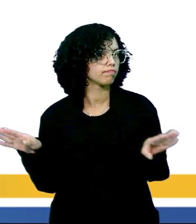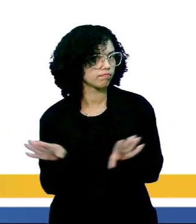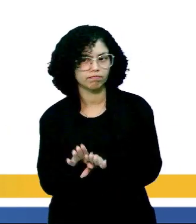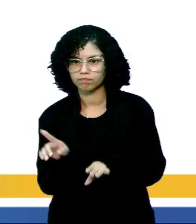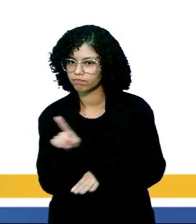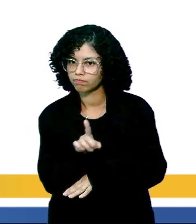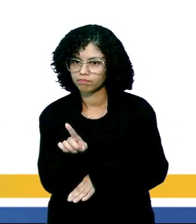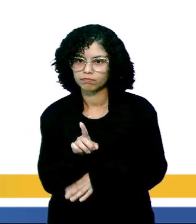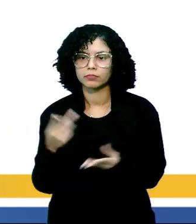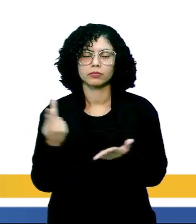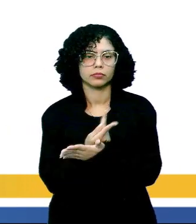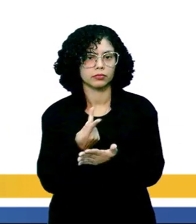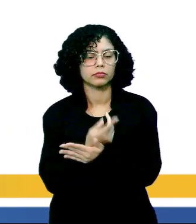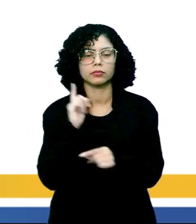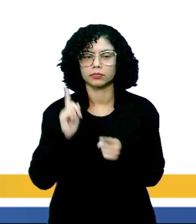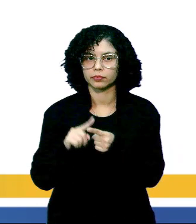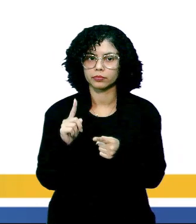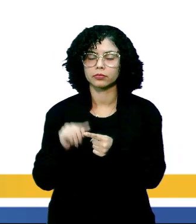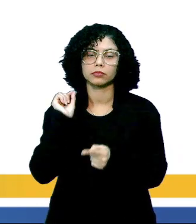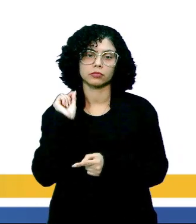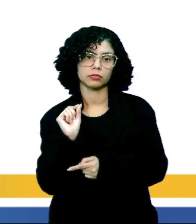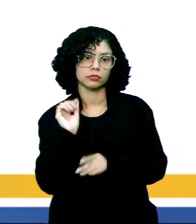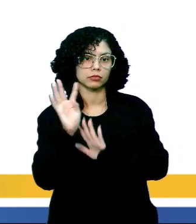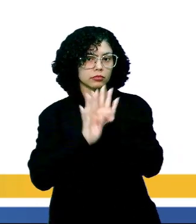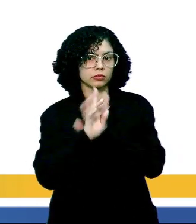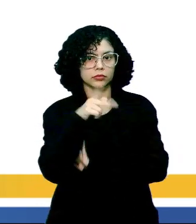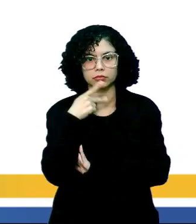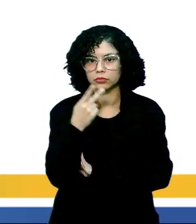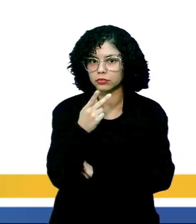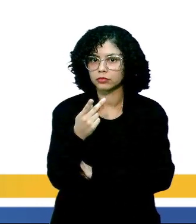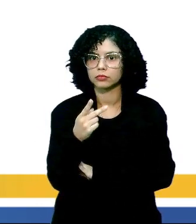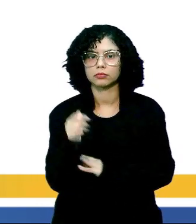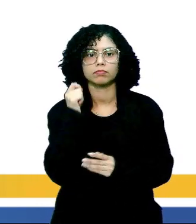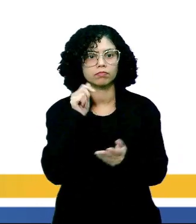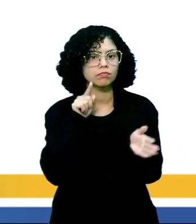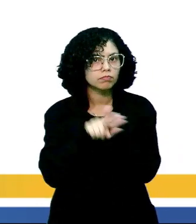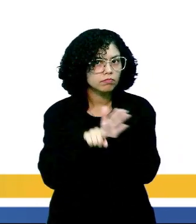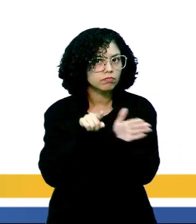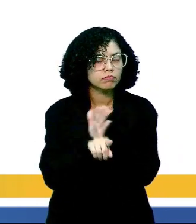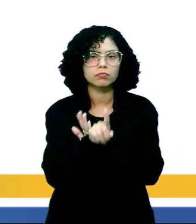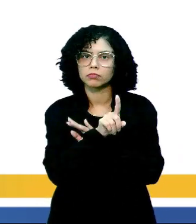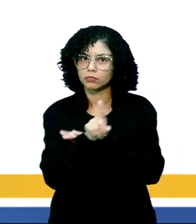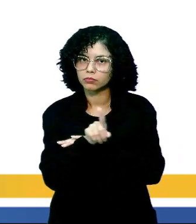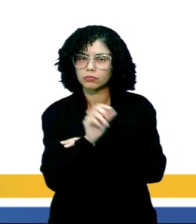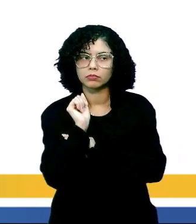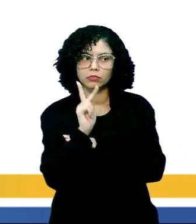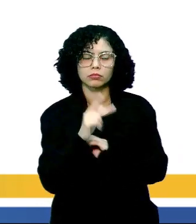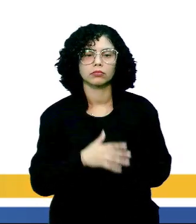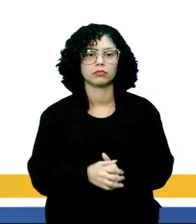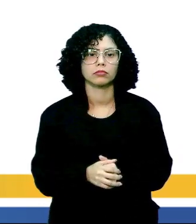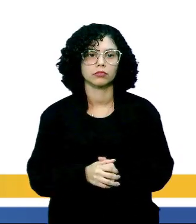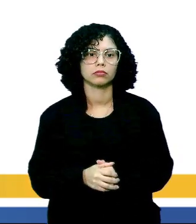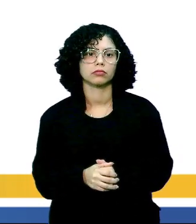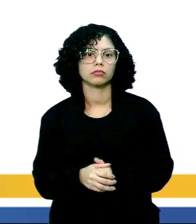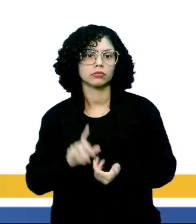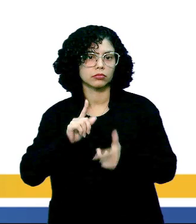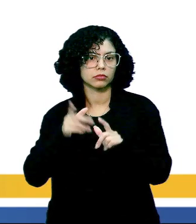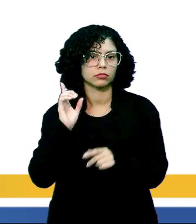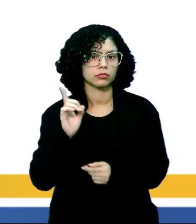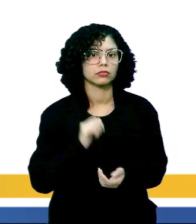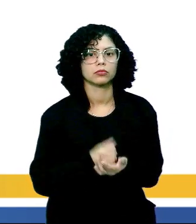Não seria a nossa resposta porque o texto não está fazendo questionamentos, ok? Na letra